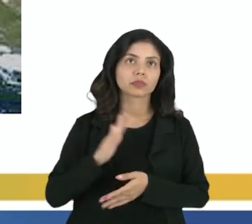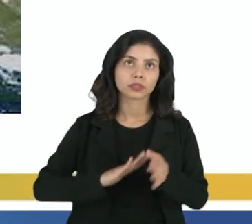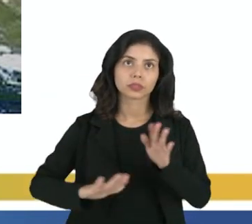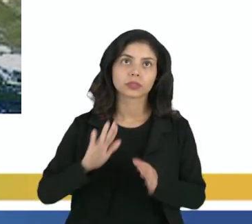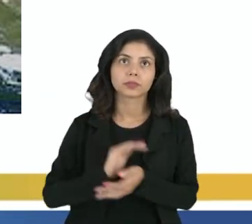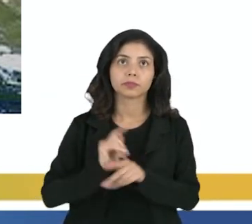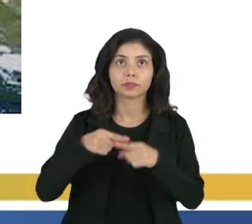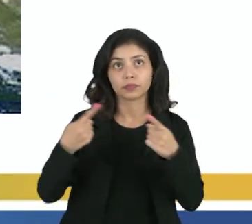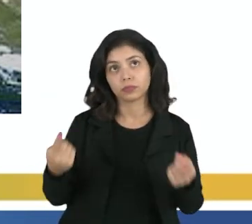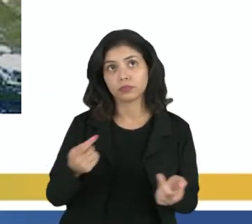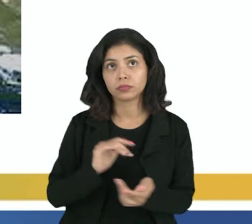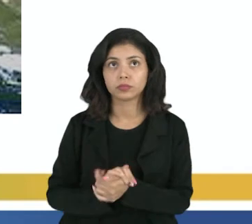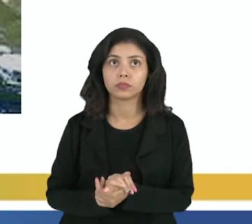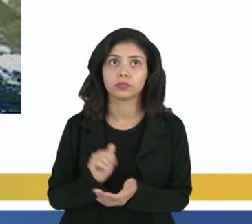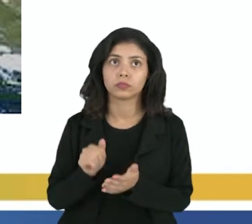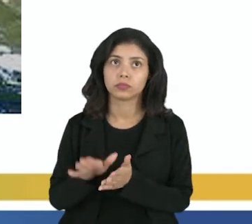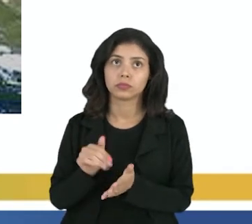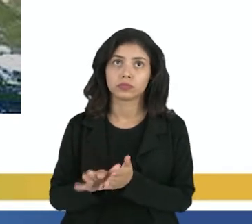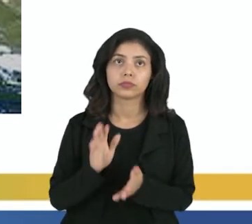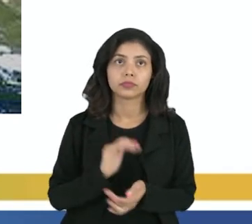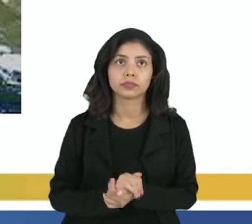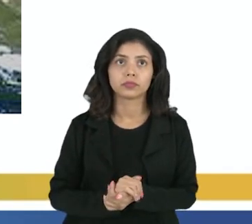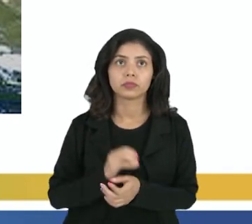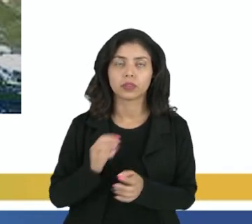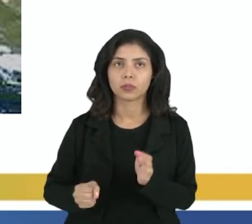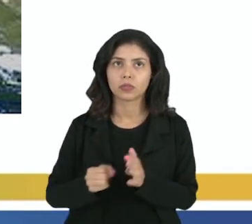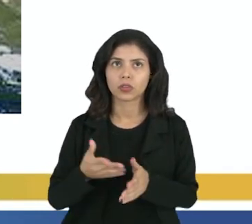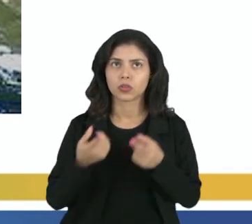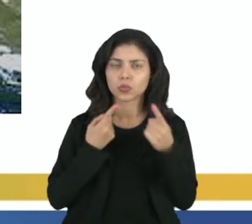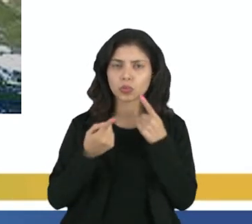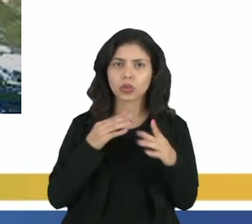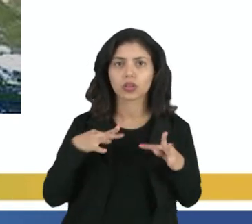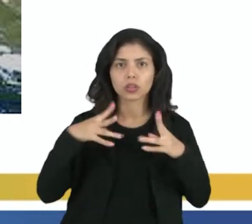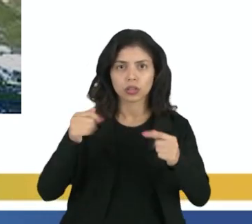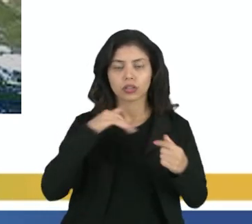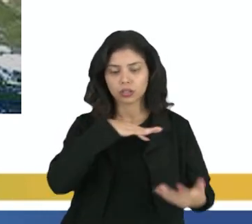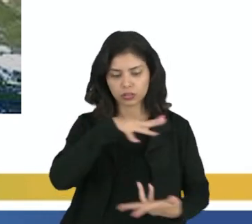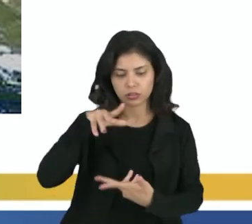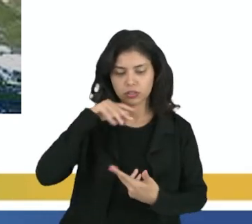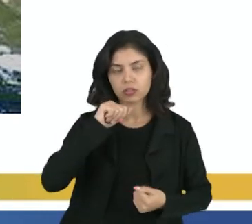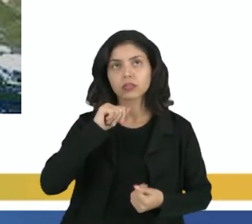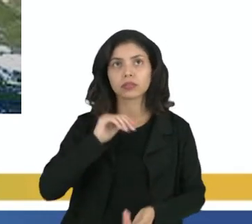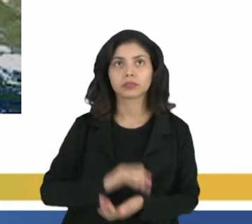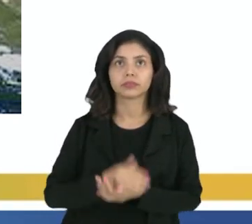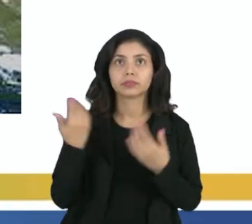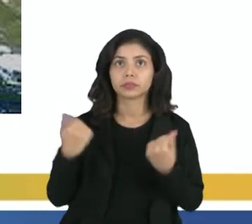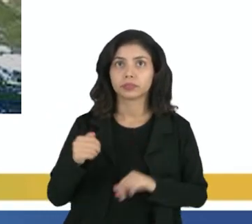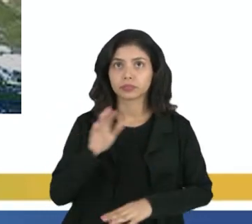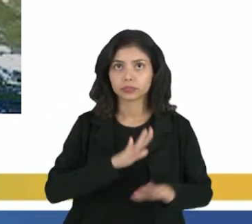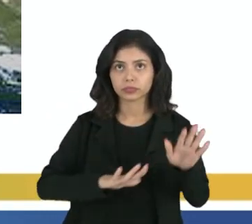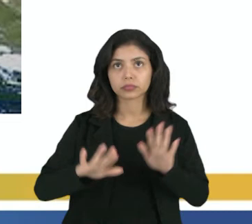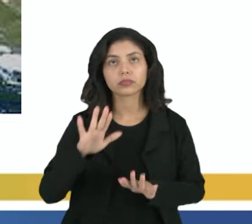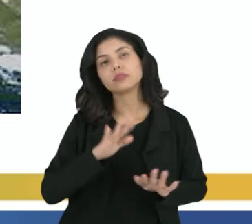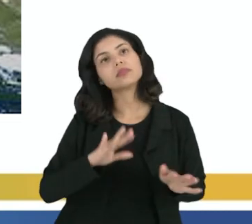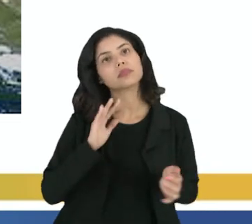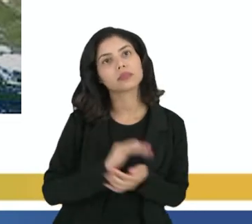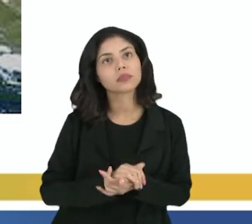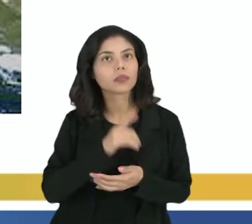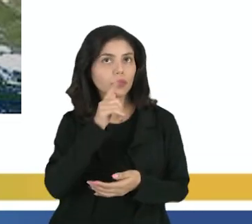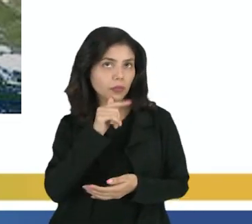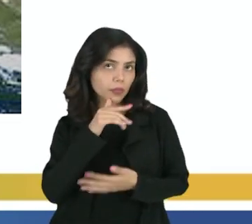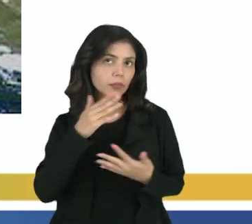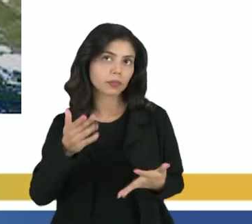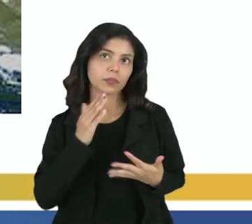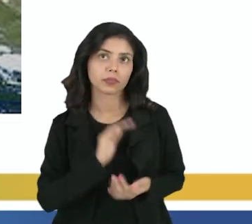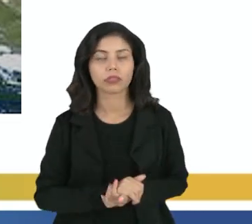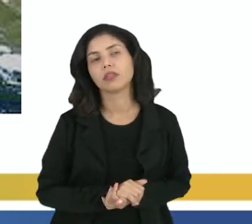No entanto, o descuido com esse recurso tem sido motivo de muitas discussões. Então, a gente precisa ter cuidado, ter